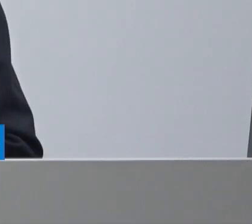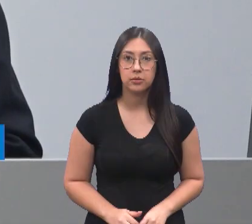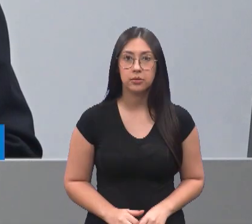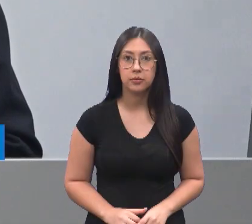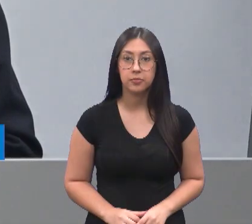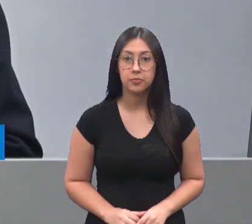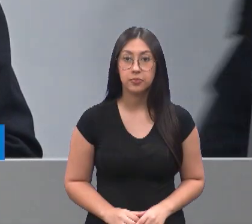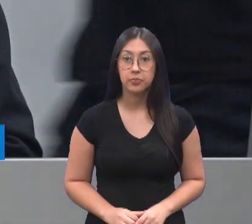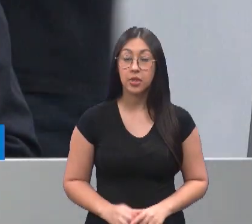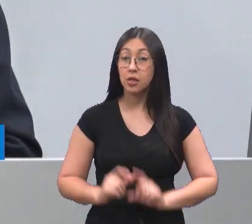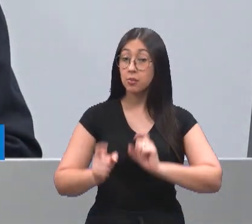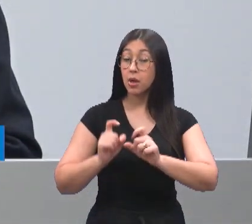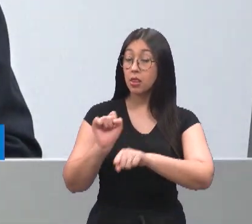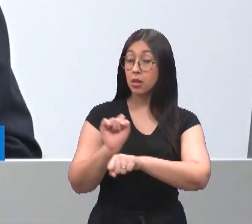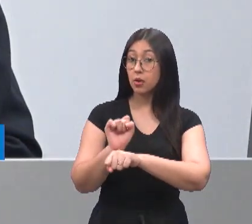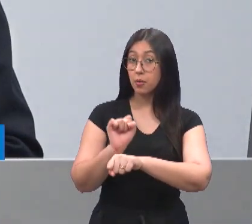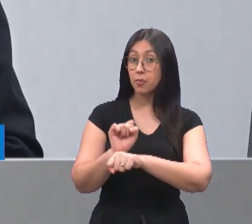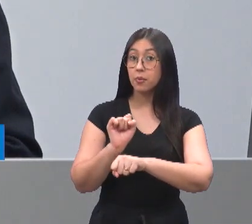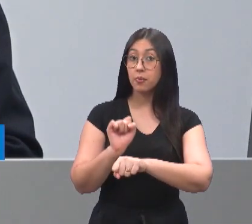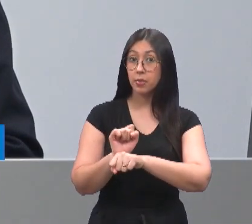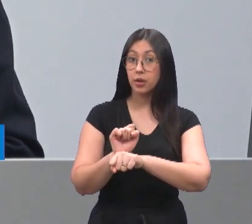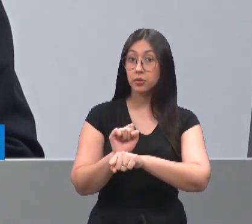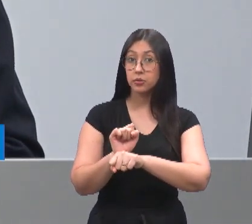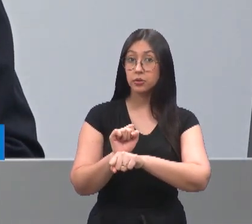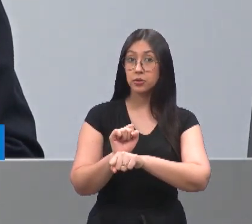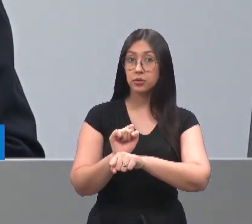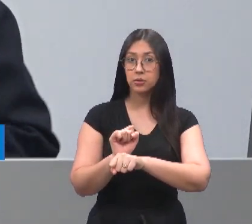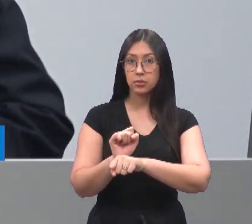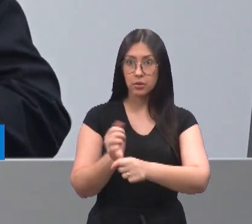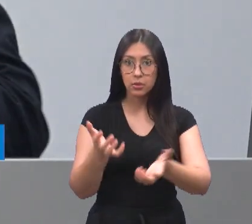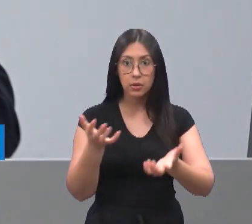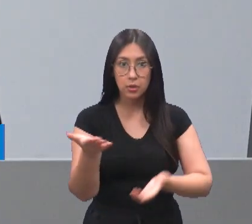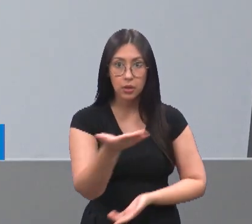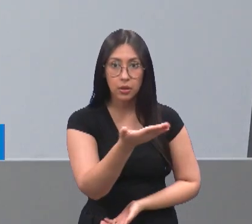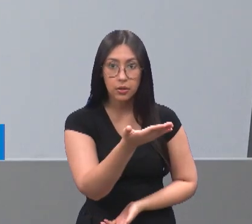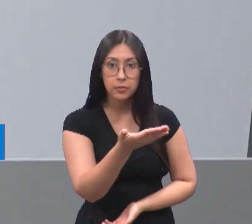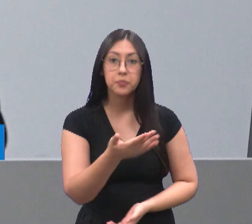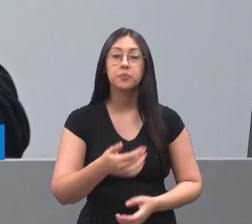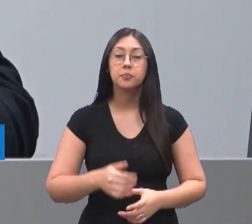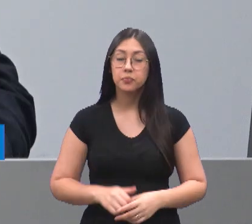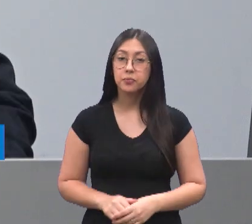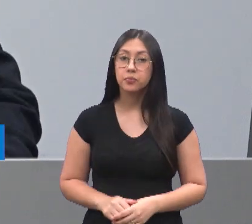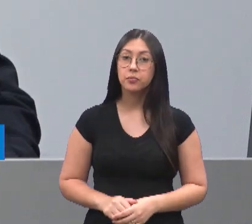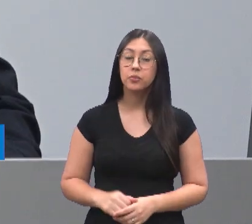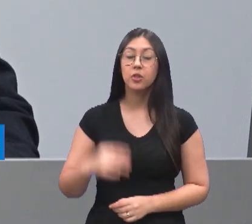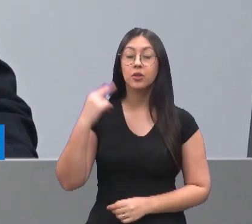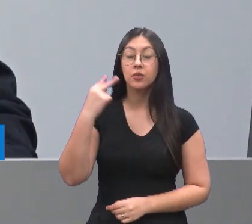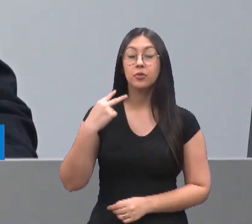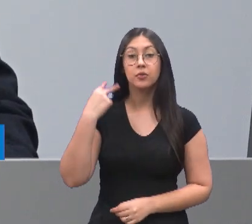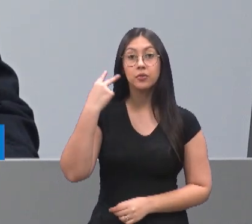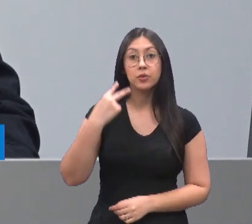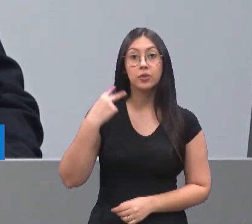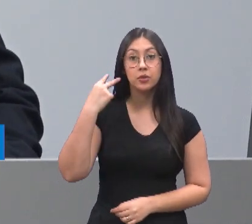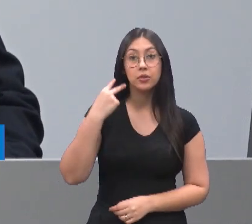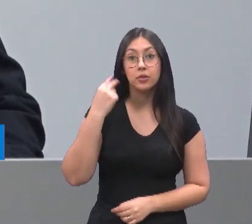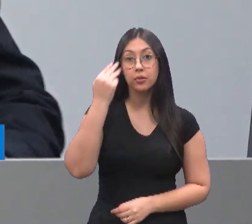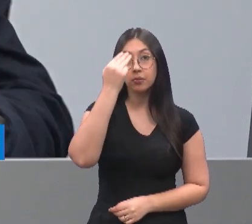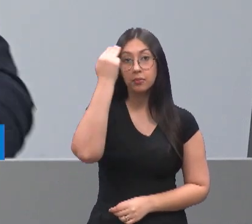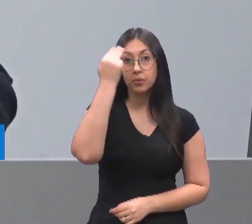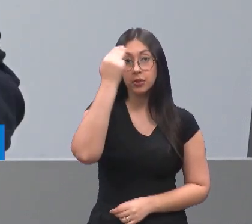Suspenderemos a sessão por alguns instantes. O senhor quer? Questão de ordem, o vereador Marcelo